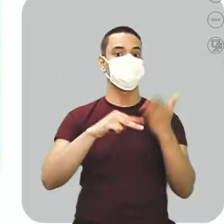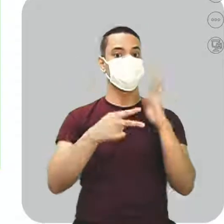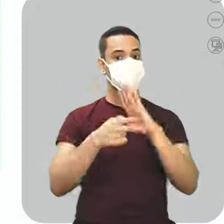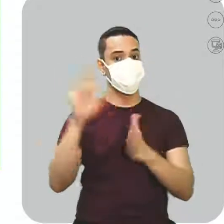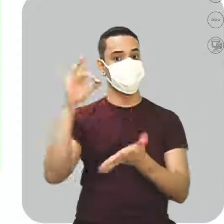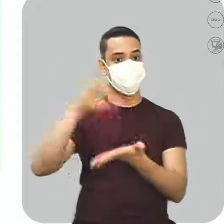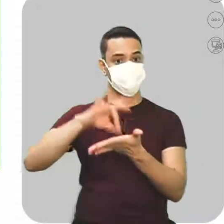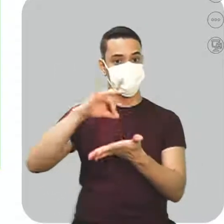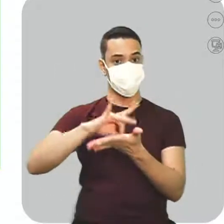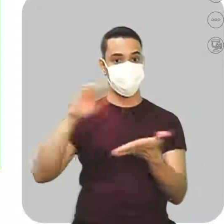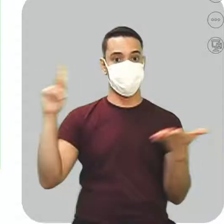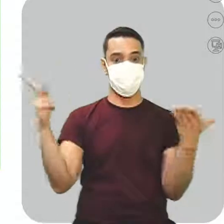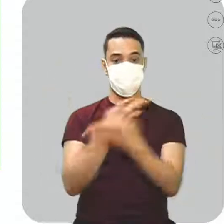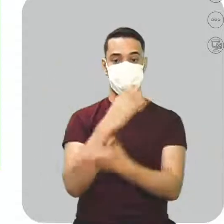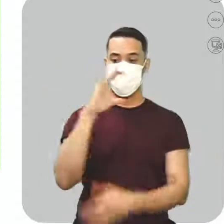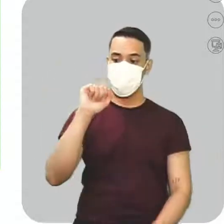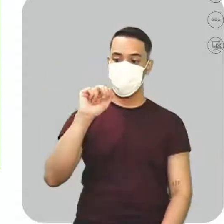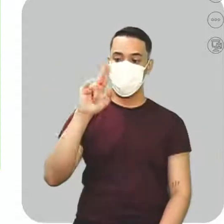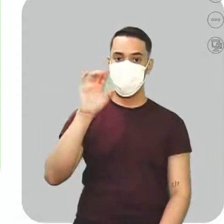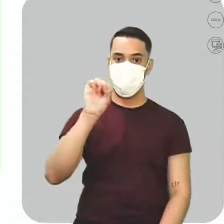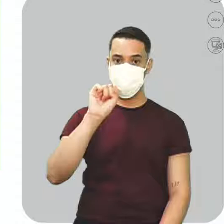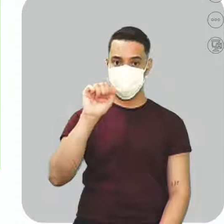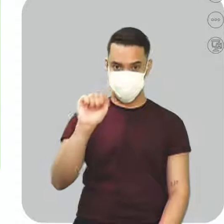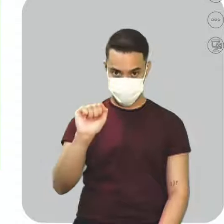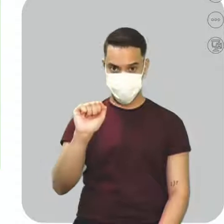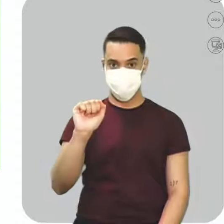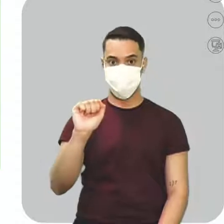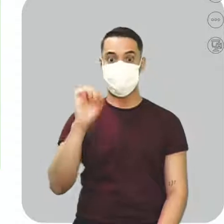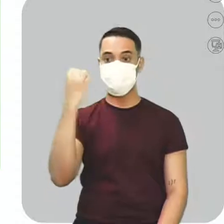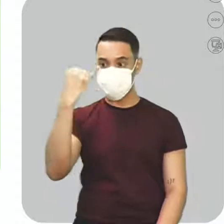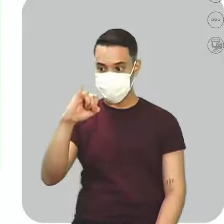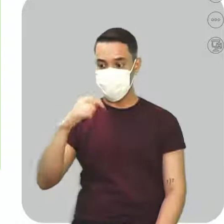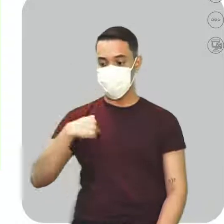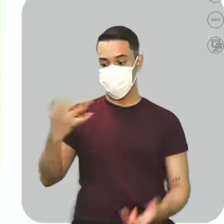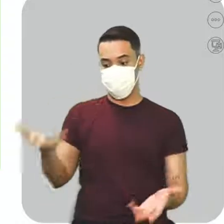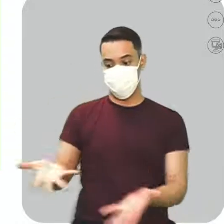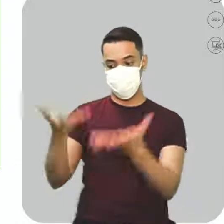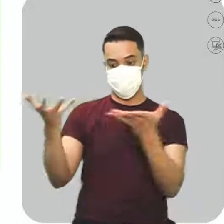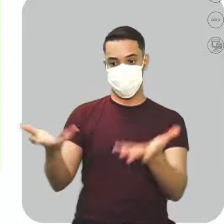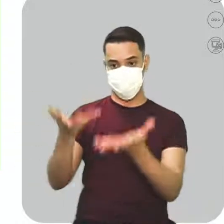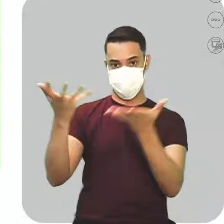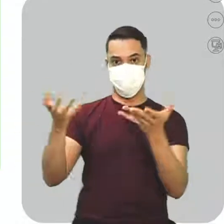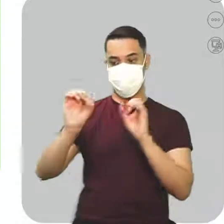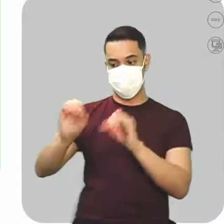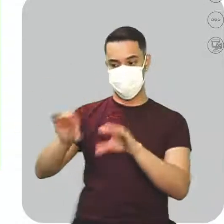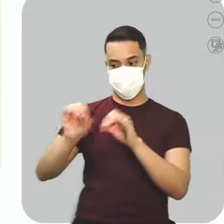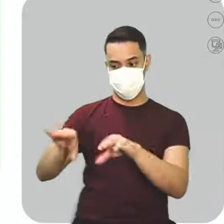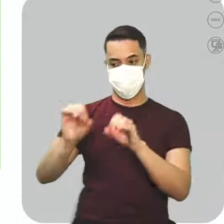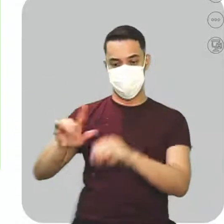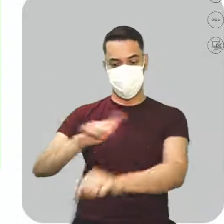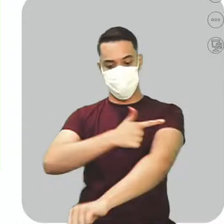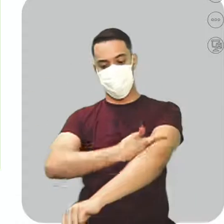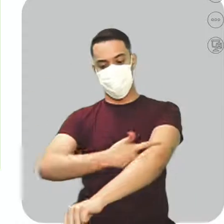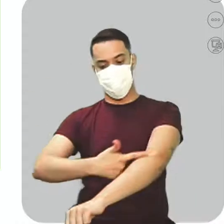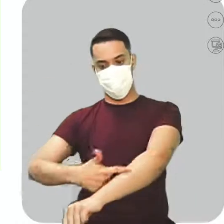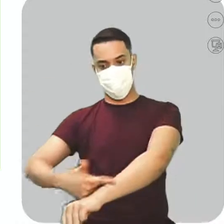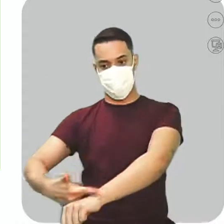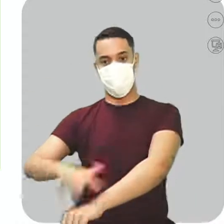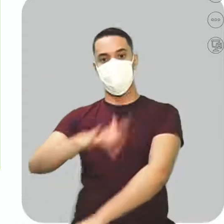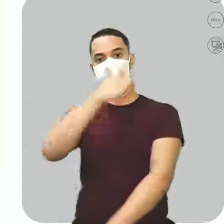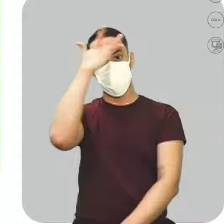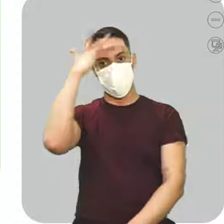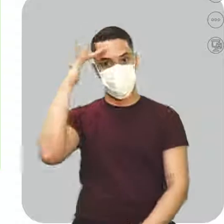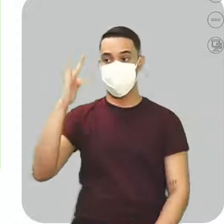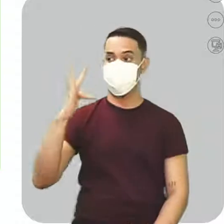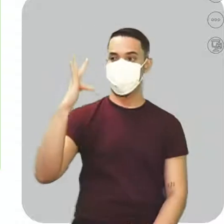realidade, né? Causa e efeito, né? Se você investir, claro que você vai ter uma